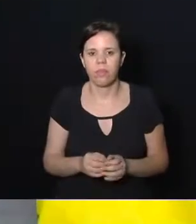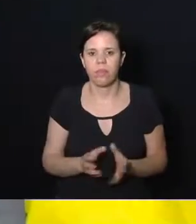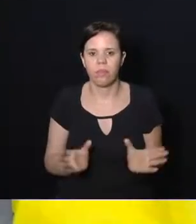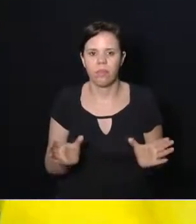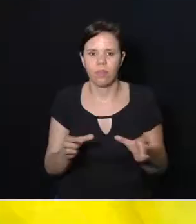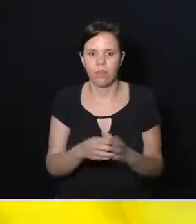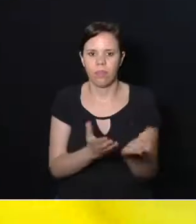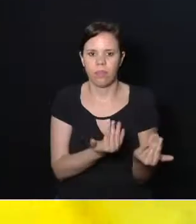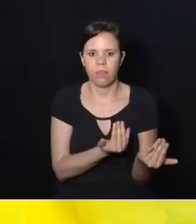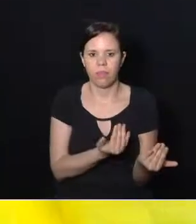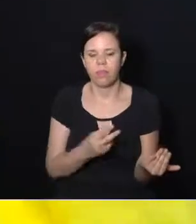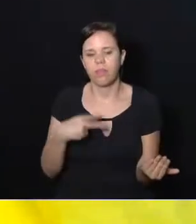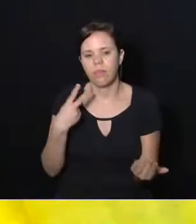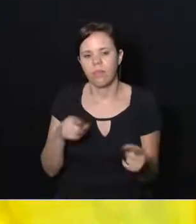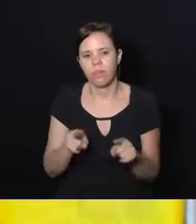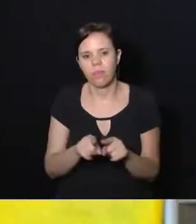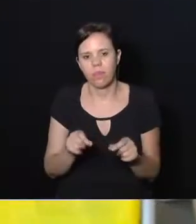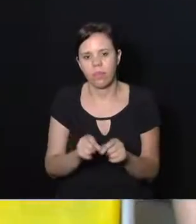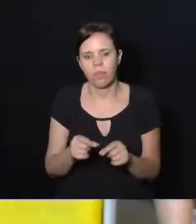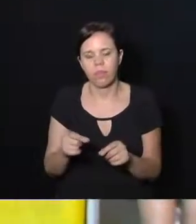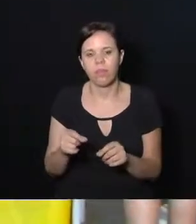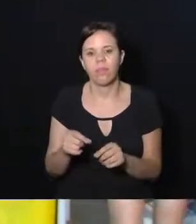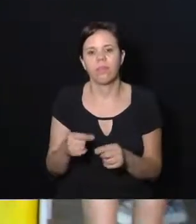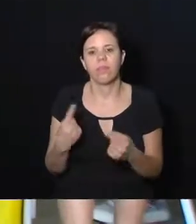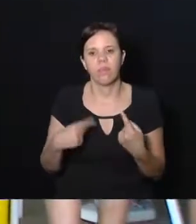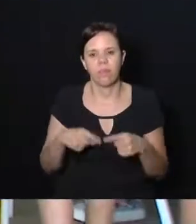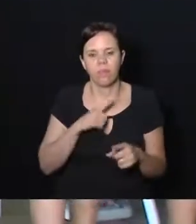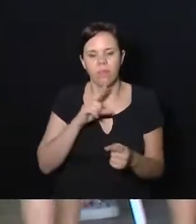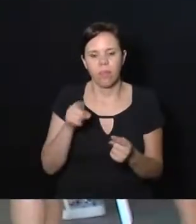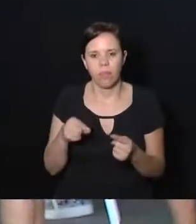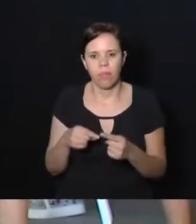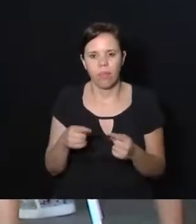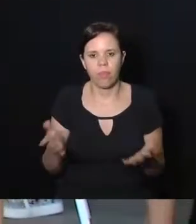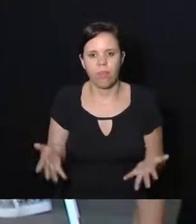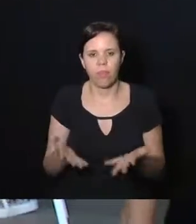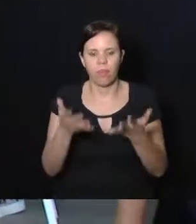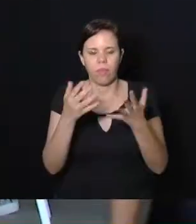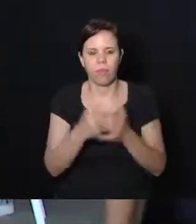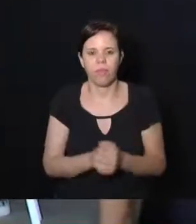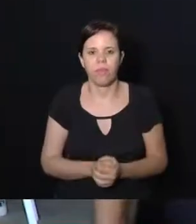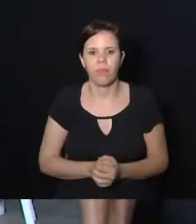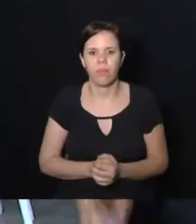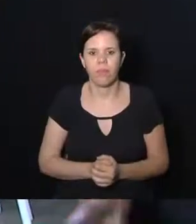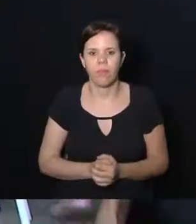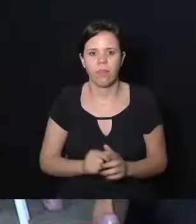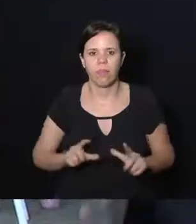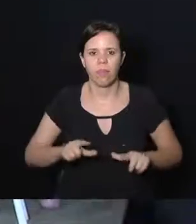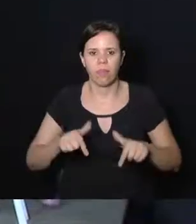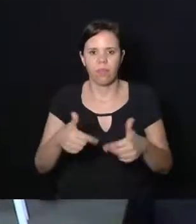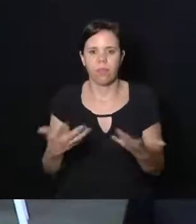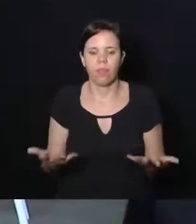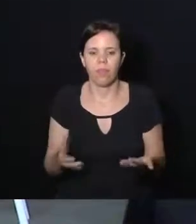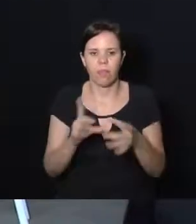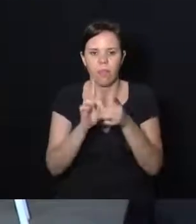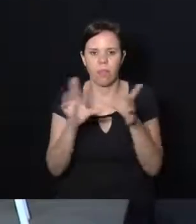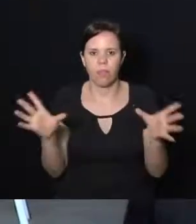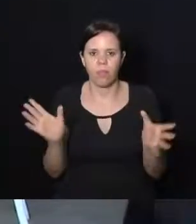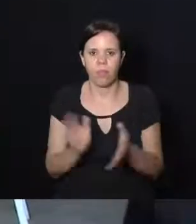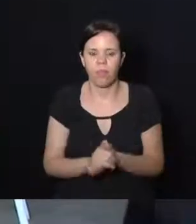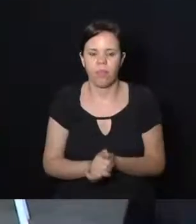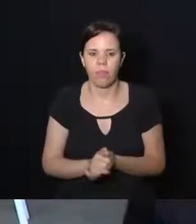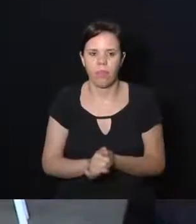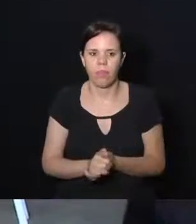um programa de formação política que tem o objetivo de potencializar a atuação democrática e